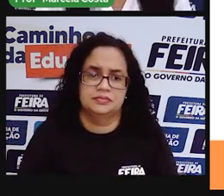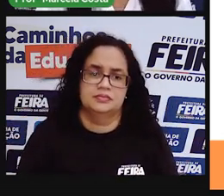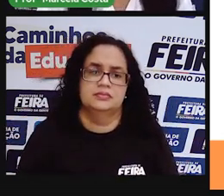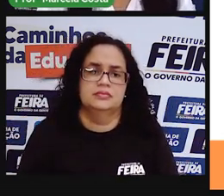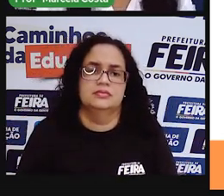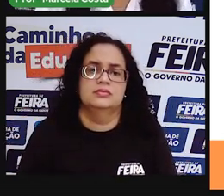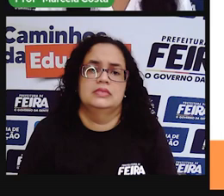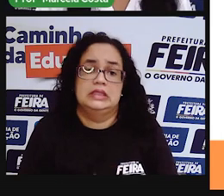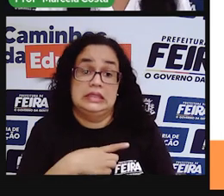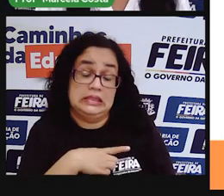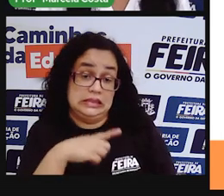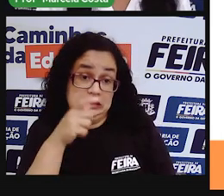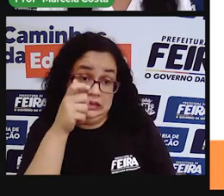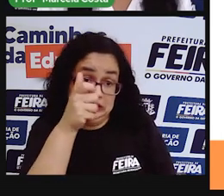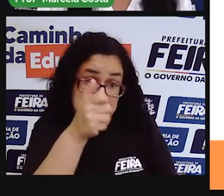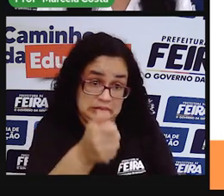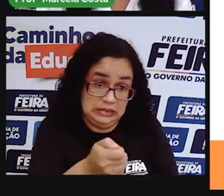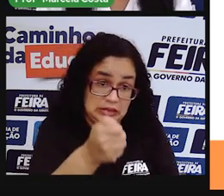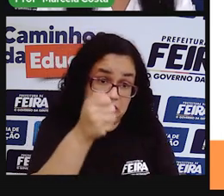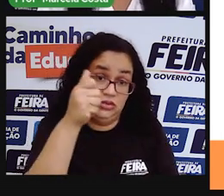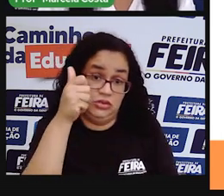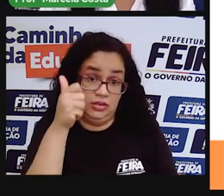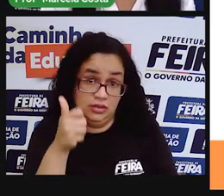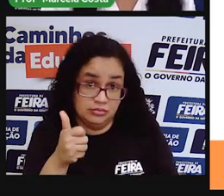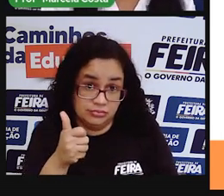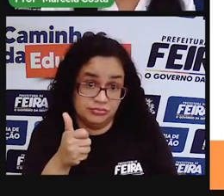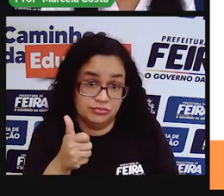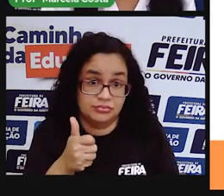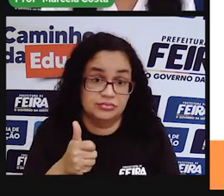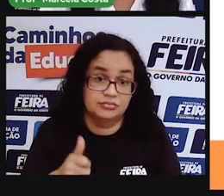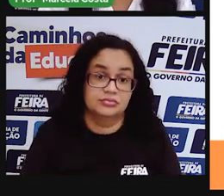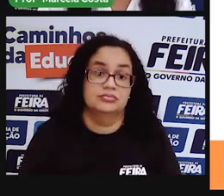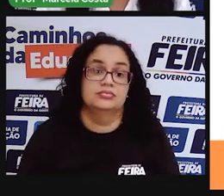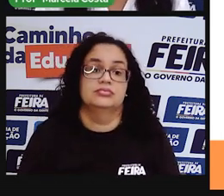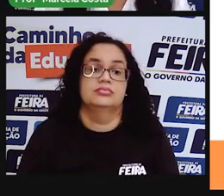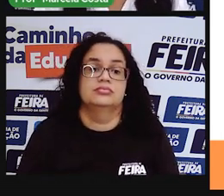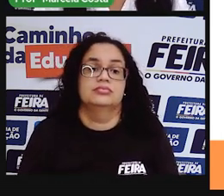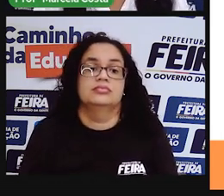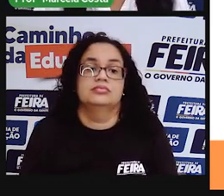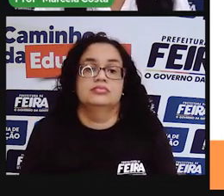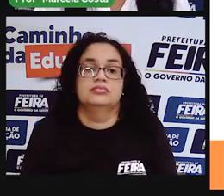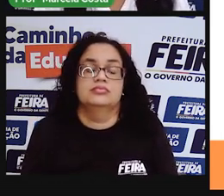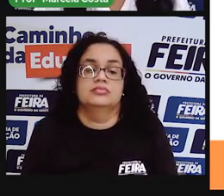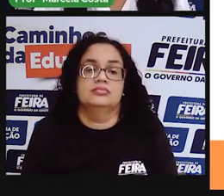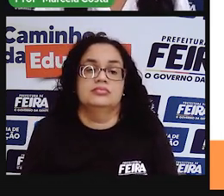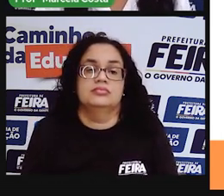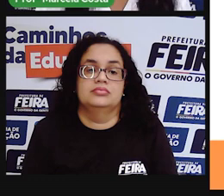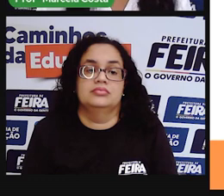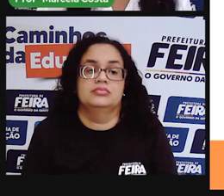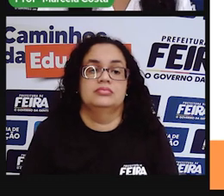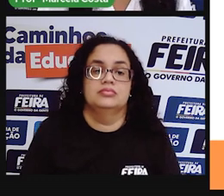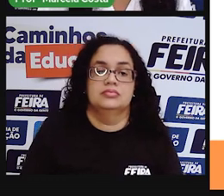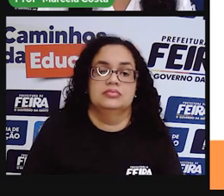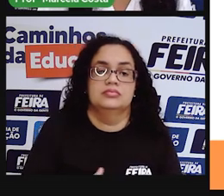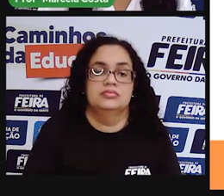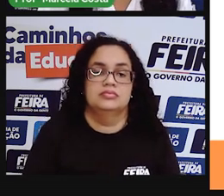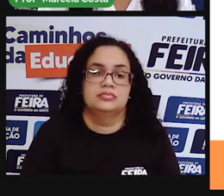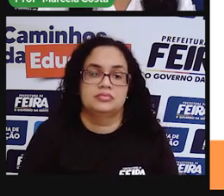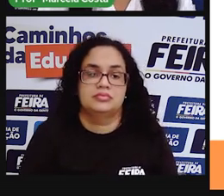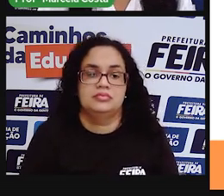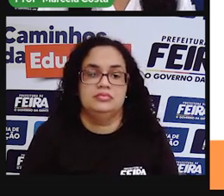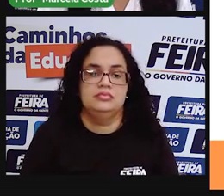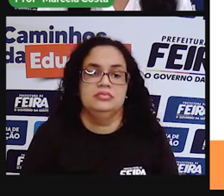A gente tem esse vermelhinho aqui, né? A depender do modelo, vai ser vermelho, vai ser laranja, que é o botão de